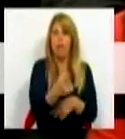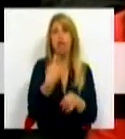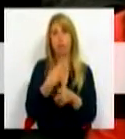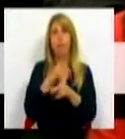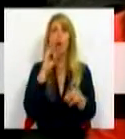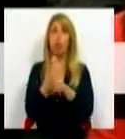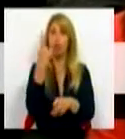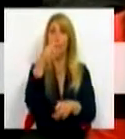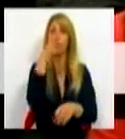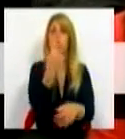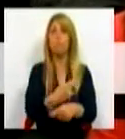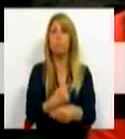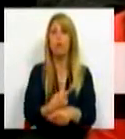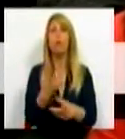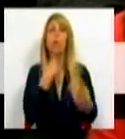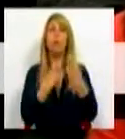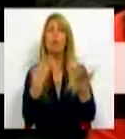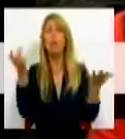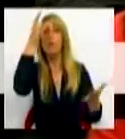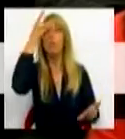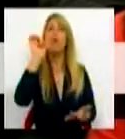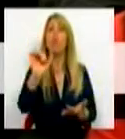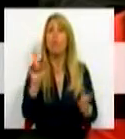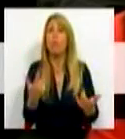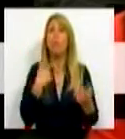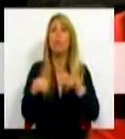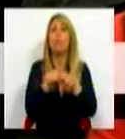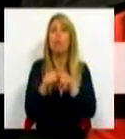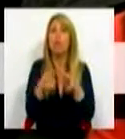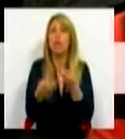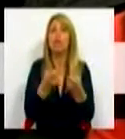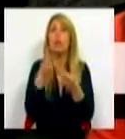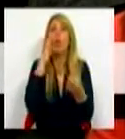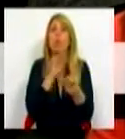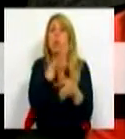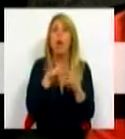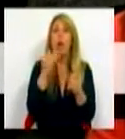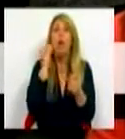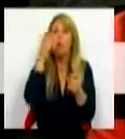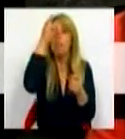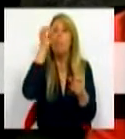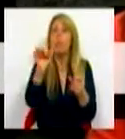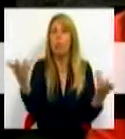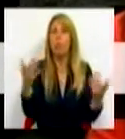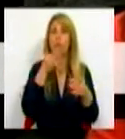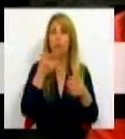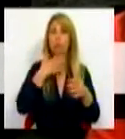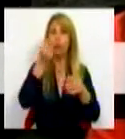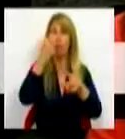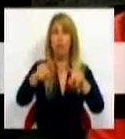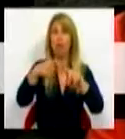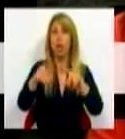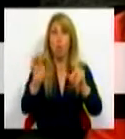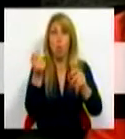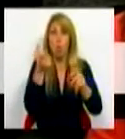Apenas perguntar o que é que vocês acham da política de gestão de riscos do banco. Isso, no fundo, era um crédito quase sem controle, como já foi aqui colocado